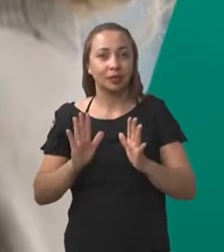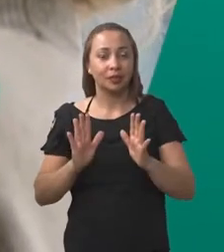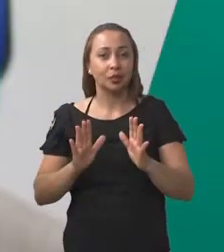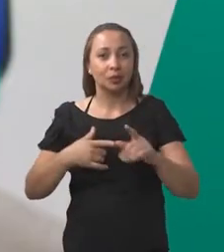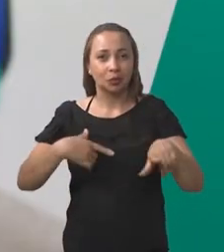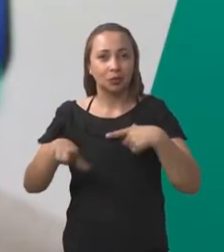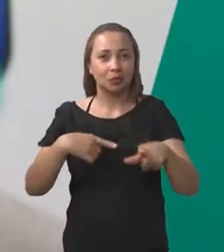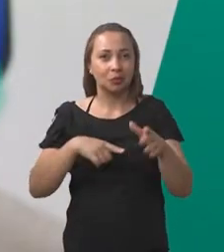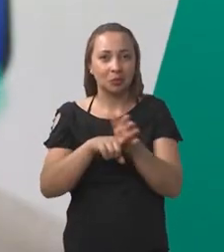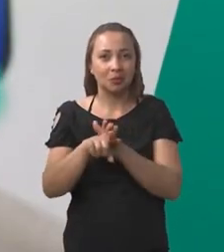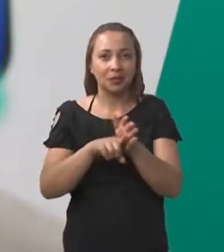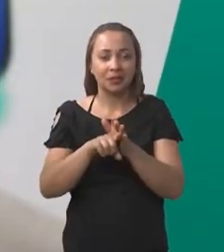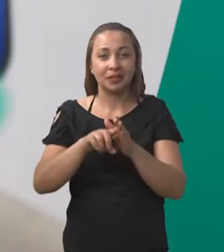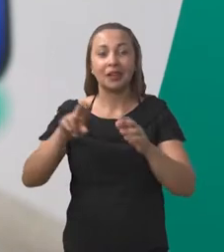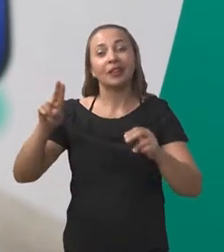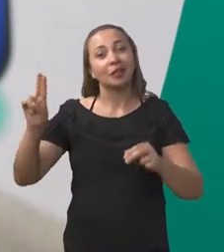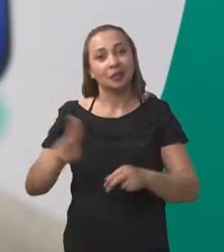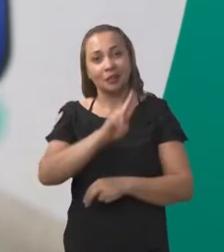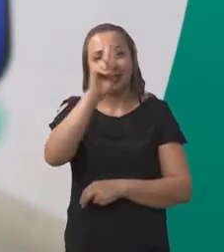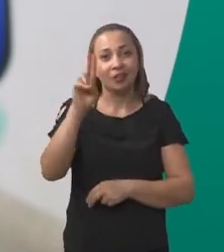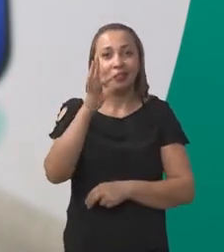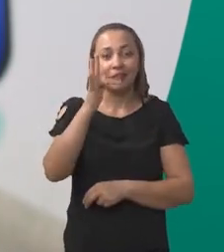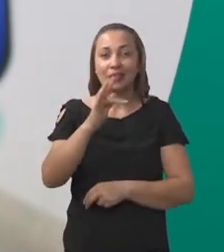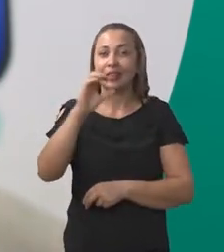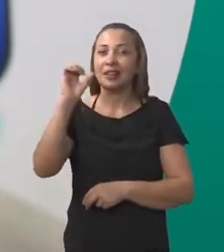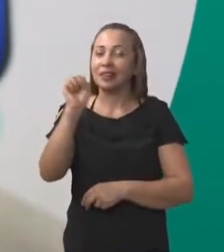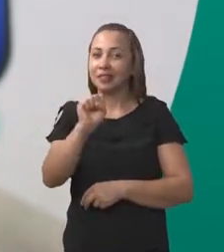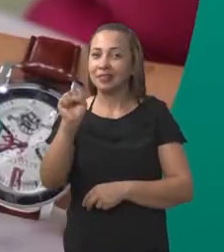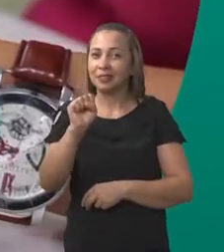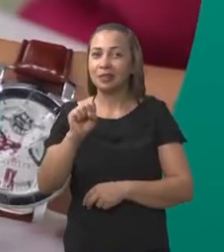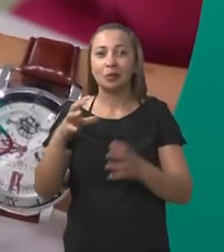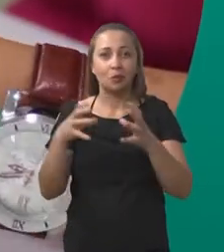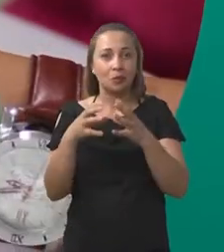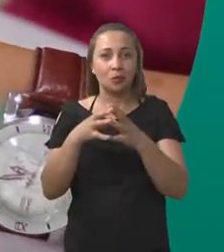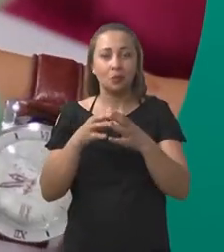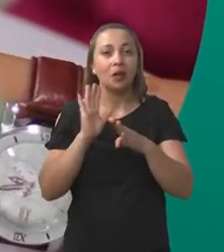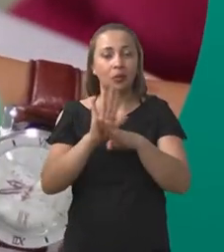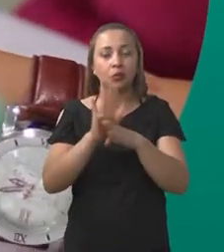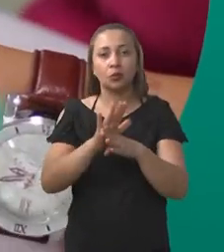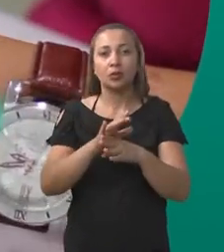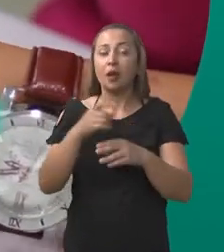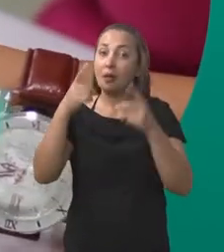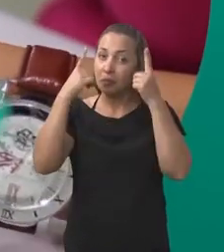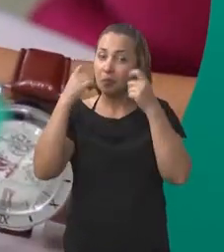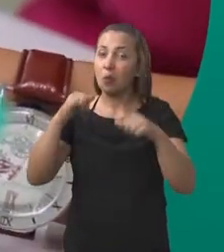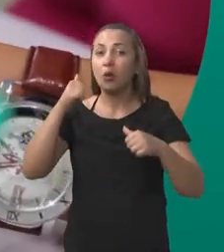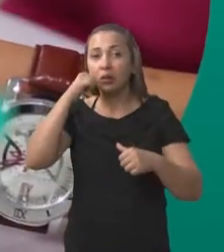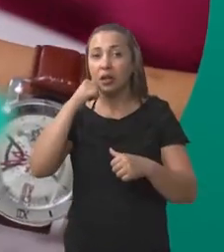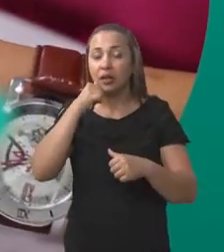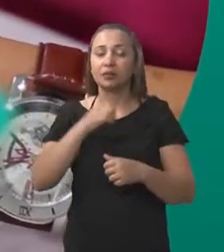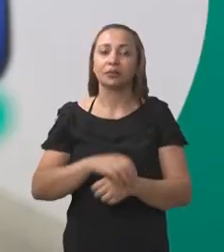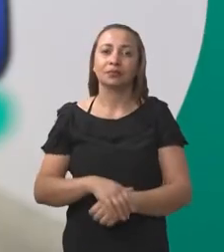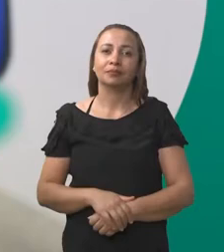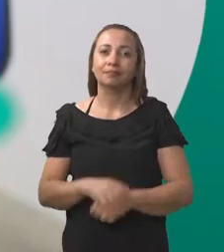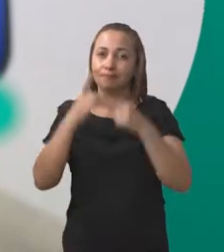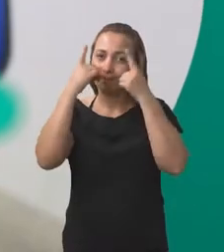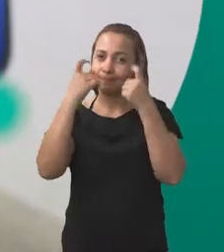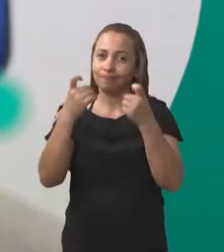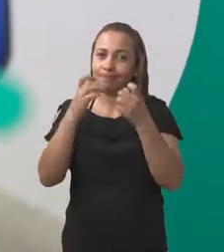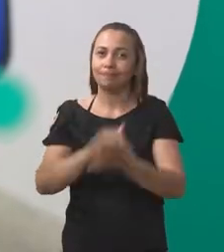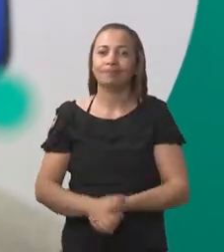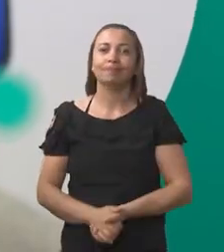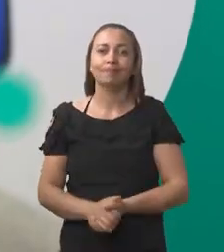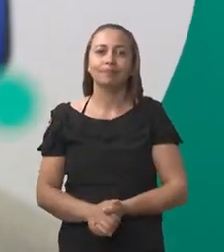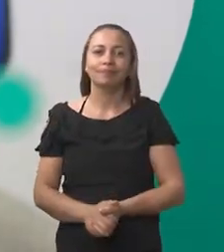Covid. Nascido de um trabalho de pesquisa da Universidade Federal de Sergipe, grupo atende mulheres vítimas